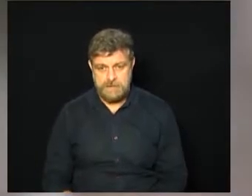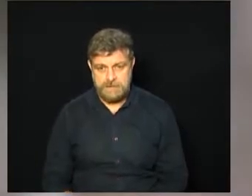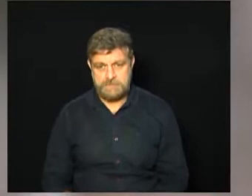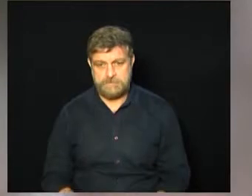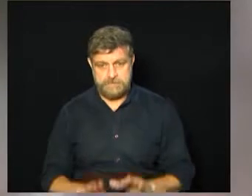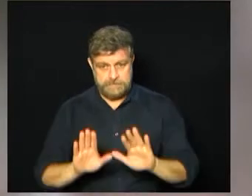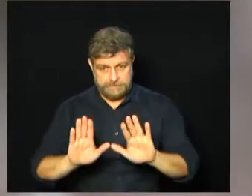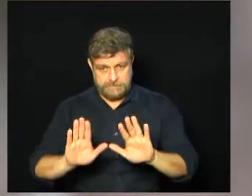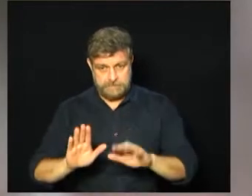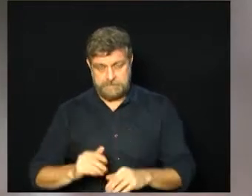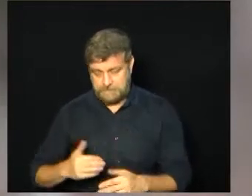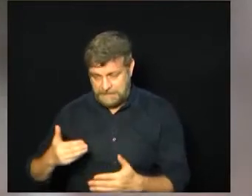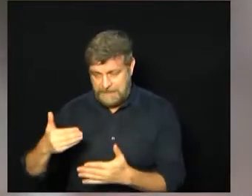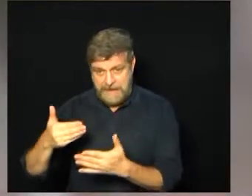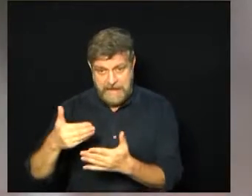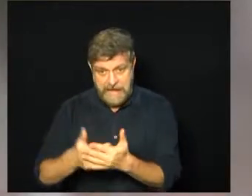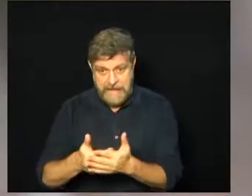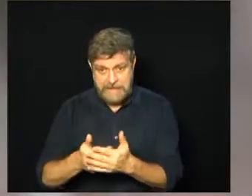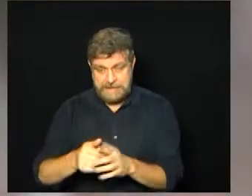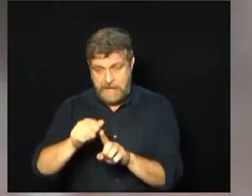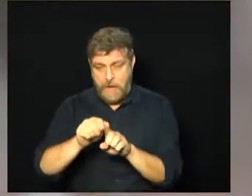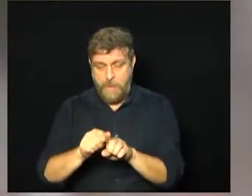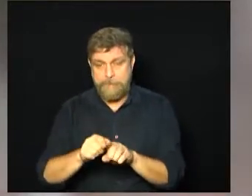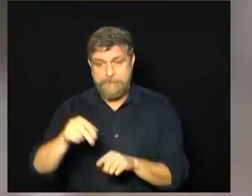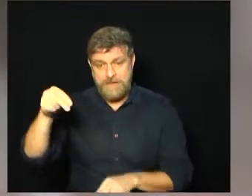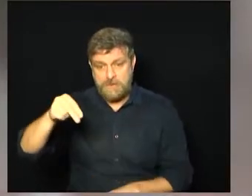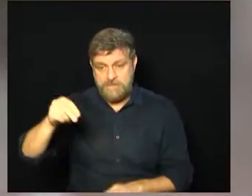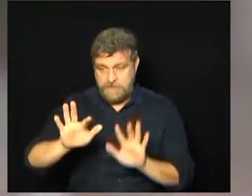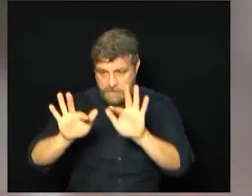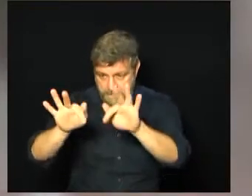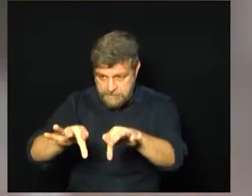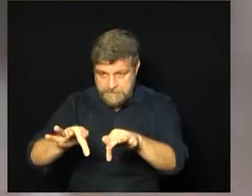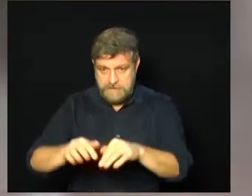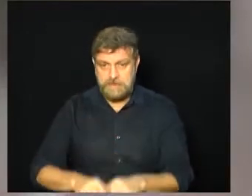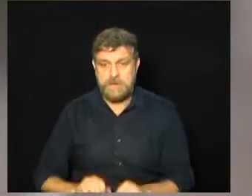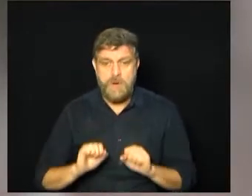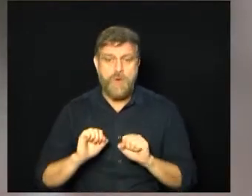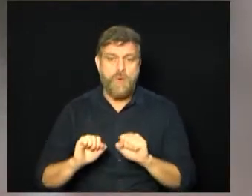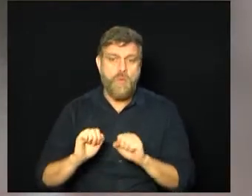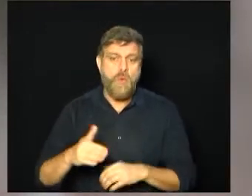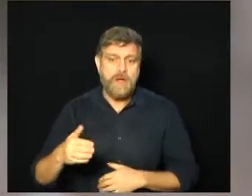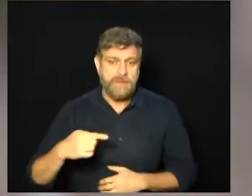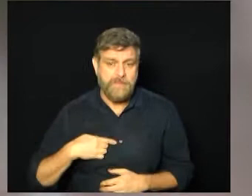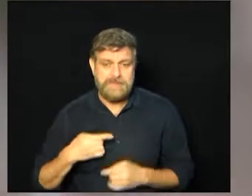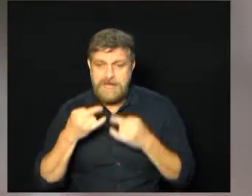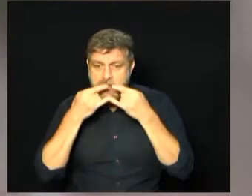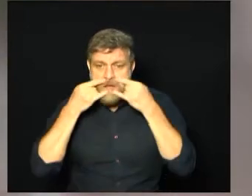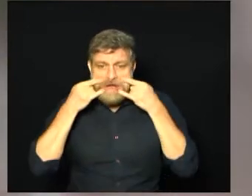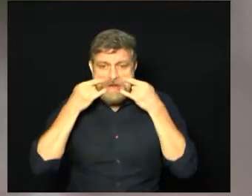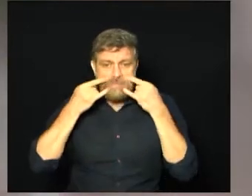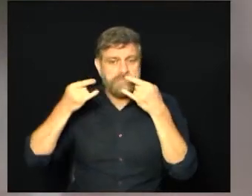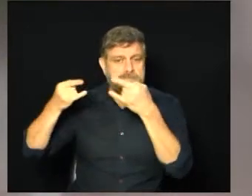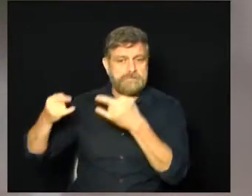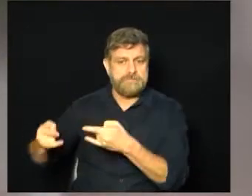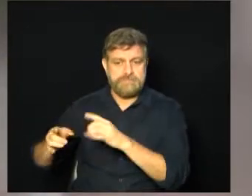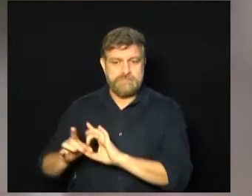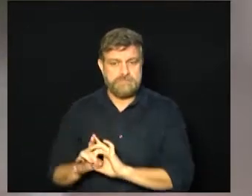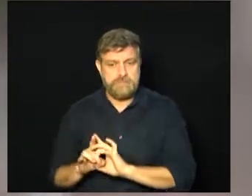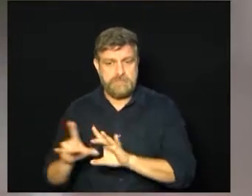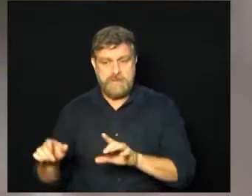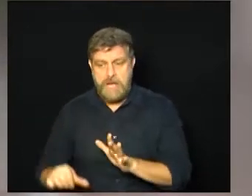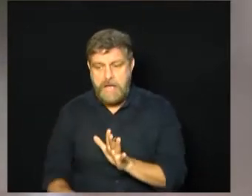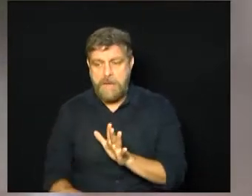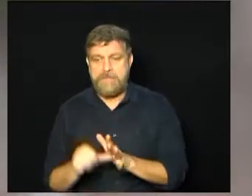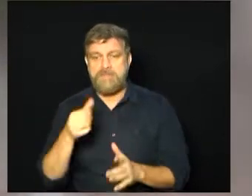Portanto, até o final deste mês de novembro, quando possivelmente poderemos ter a liberação do uso de máscaras a partir de 1º